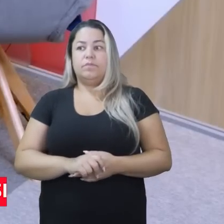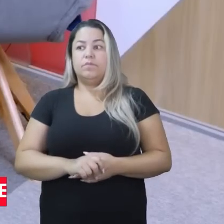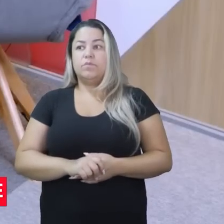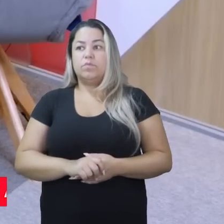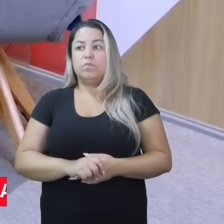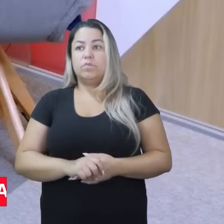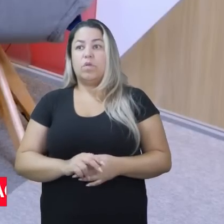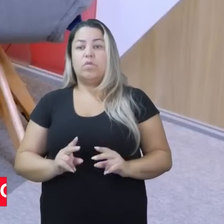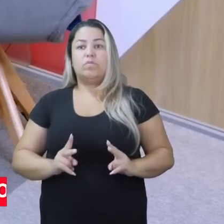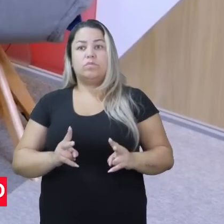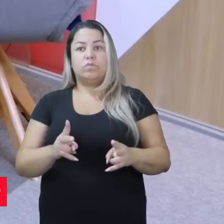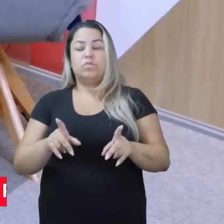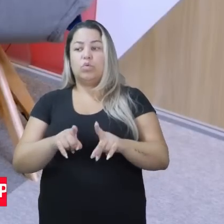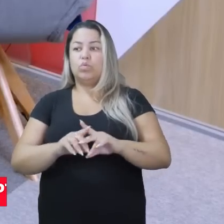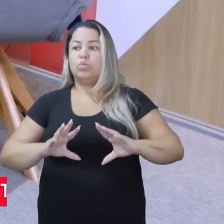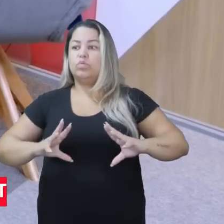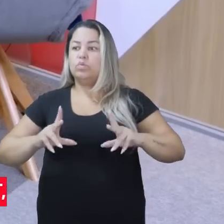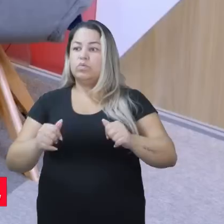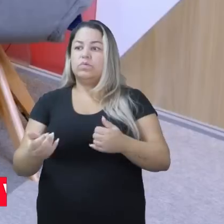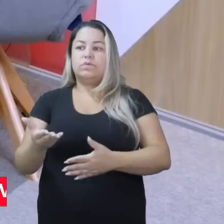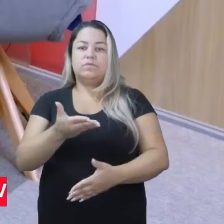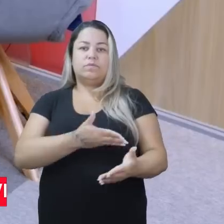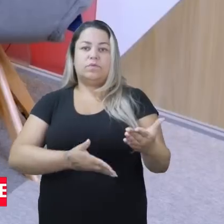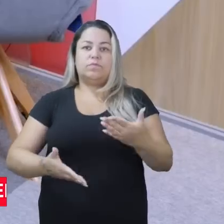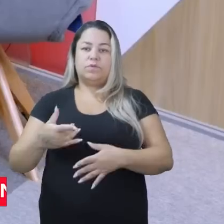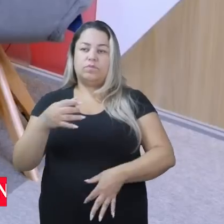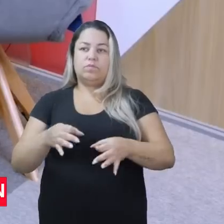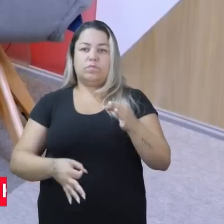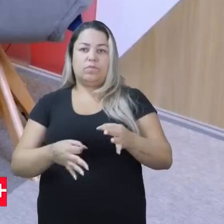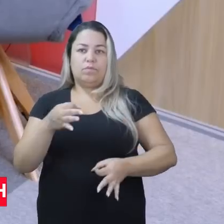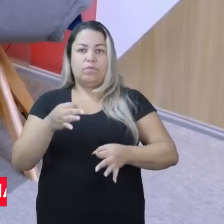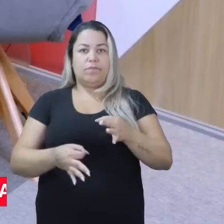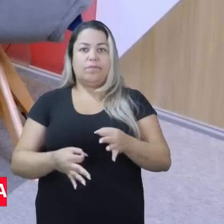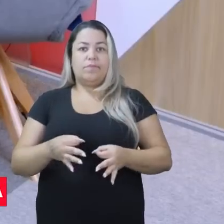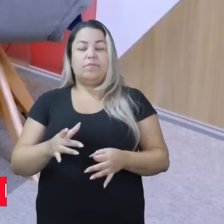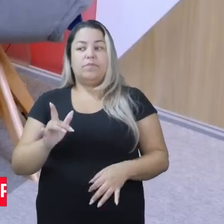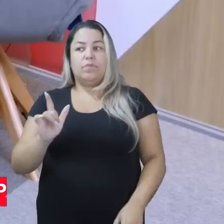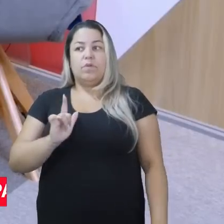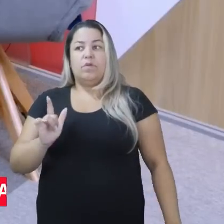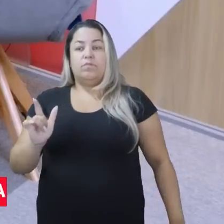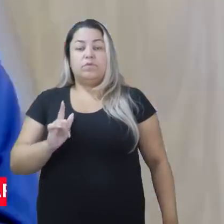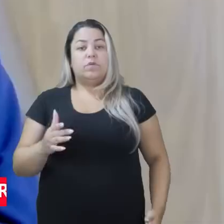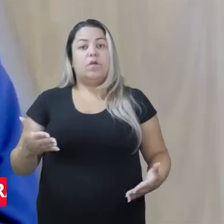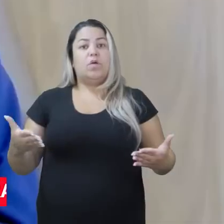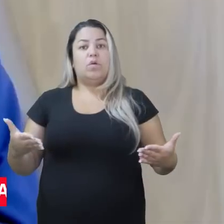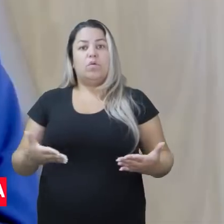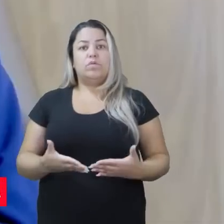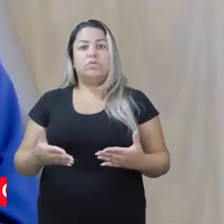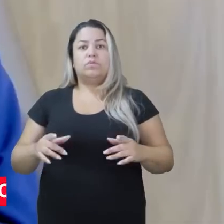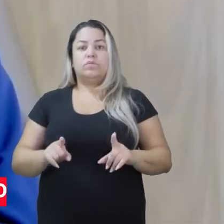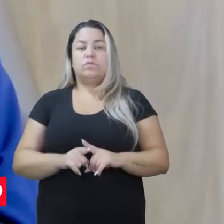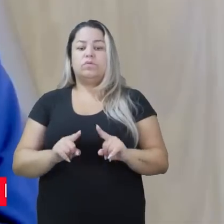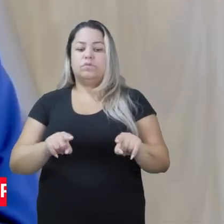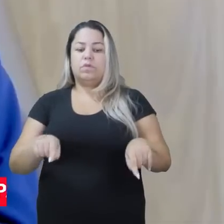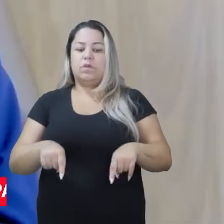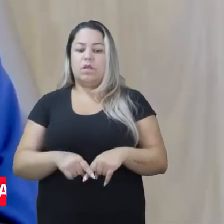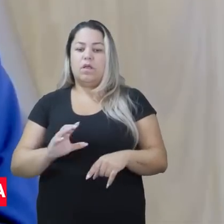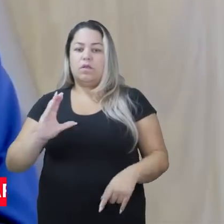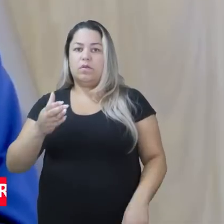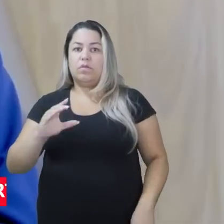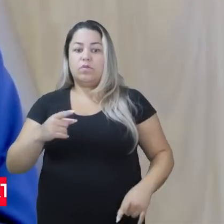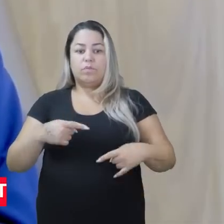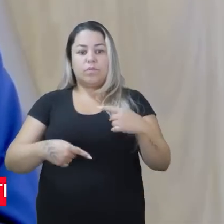repercutindo os impactos e tudo que envolve esse julgamento, nós recebemos agora ao vivo aqui em nossos estúdios a cientista